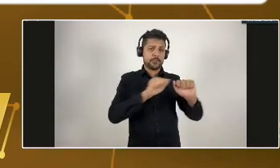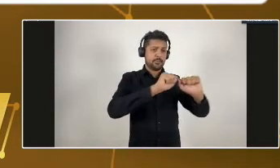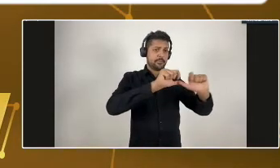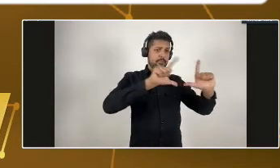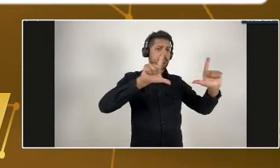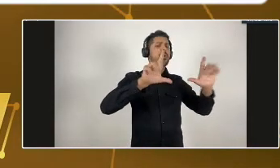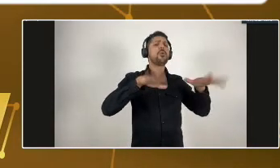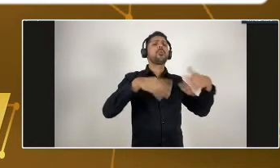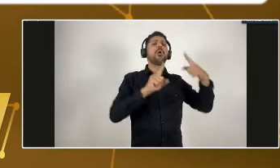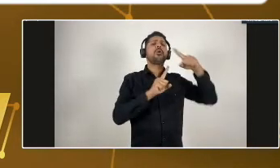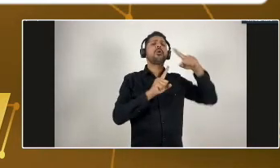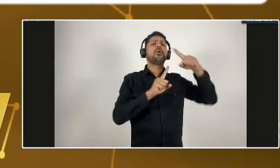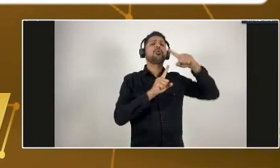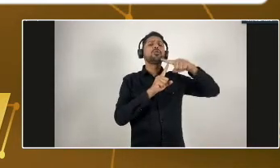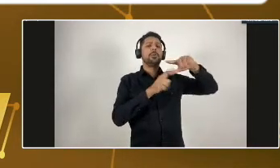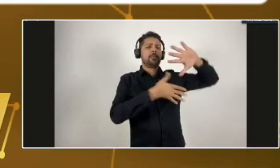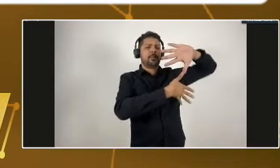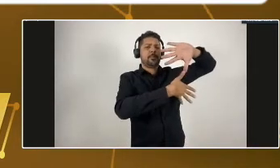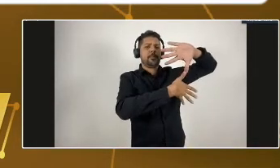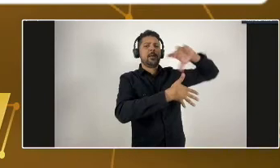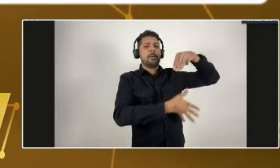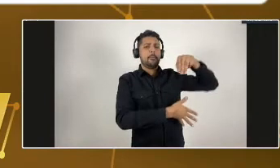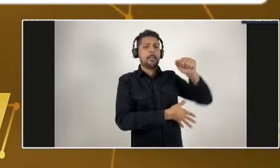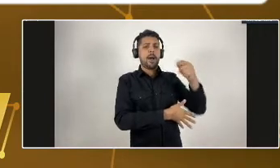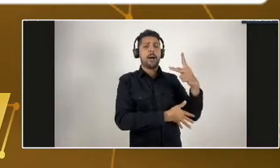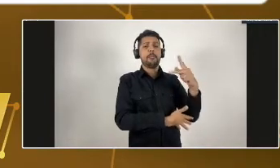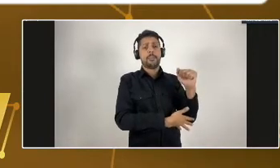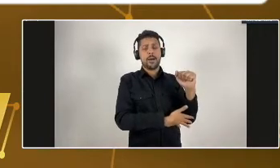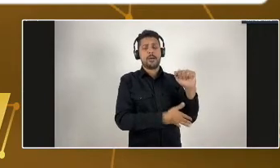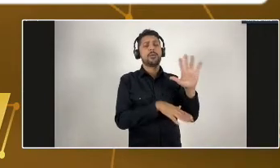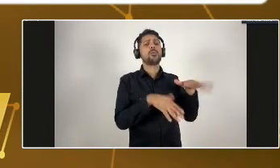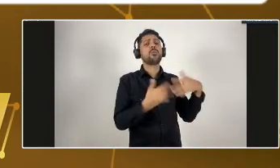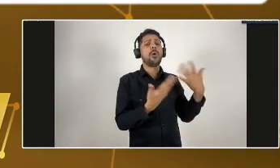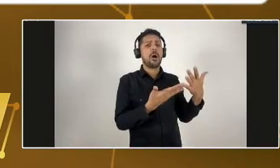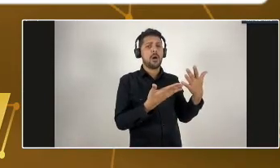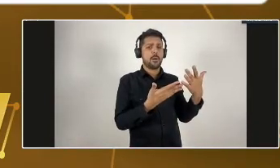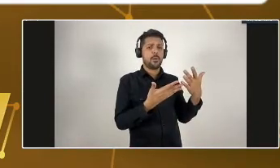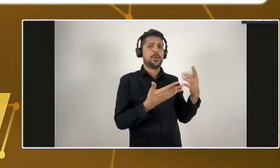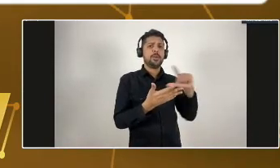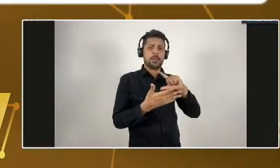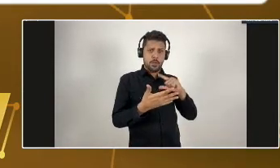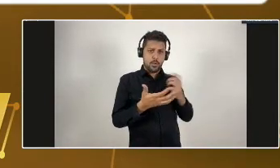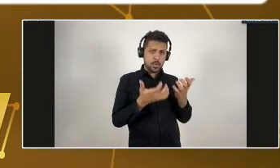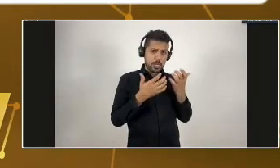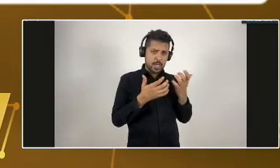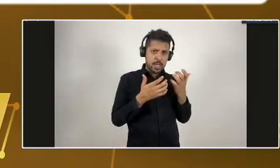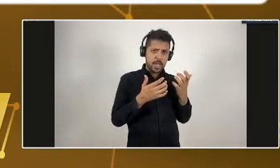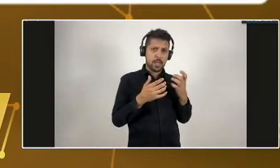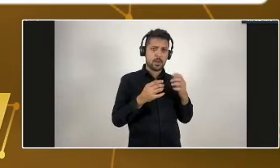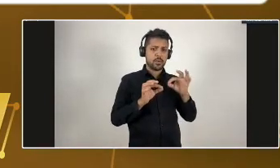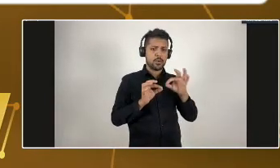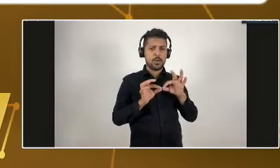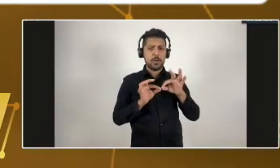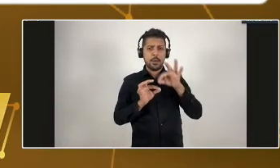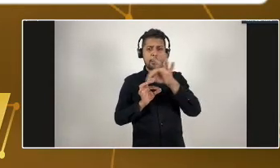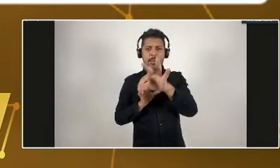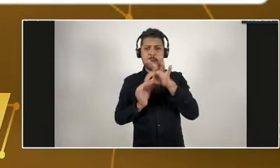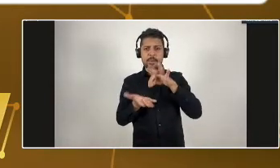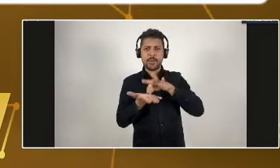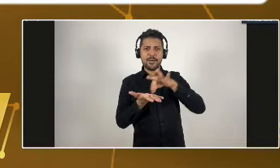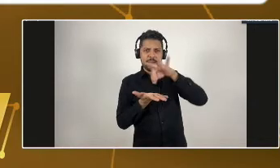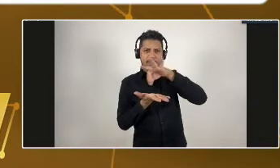se eu quero uma imagem de satélite, se eu quero um mapa topográfico, por exemplo, onde ele me